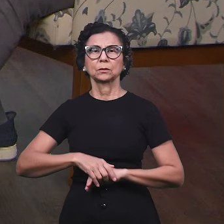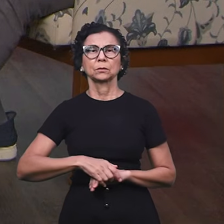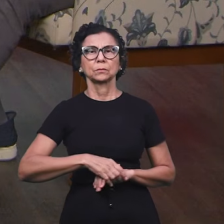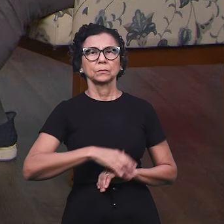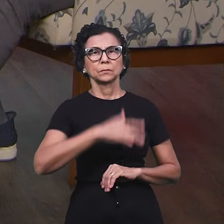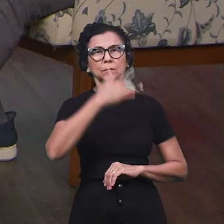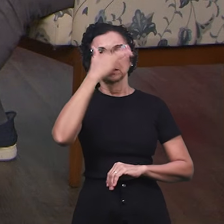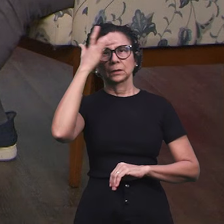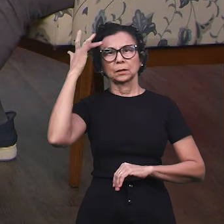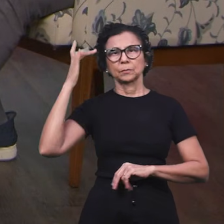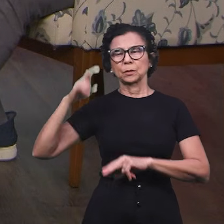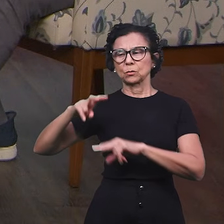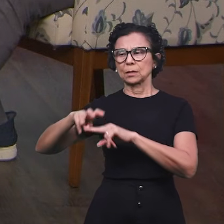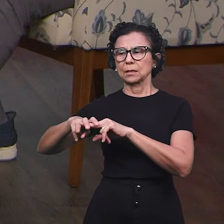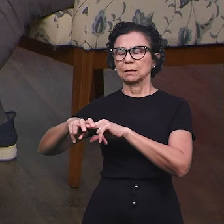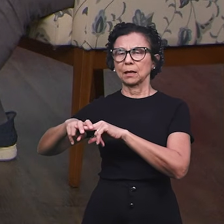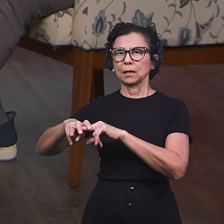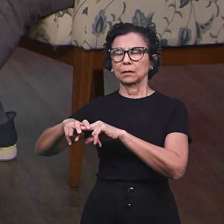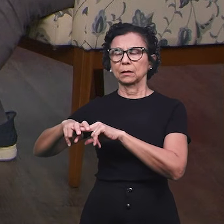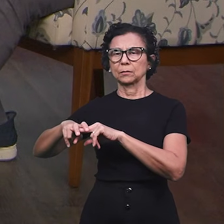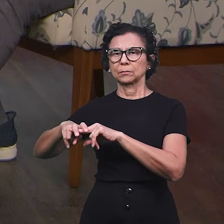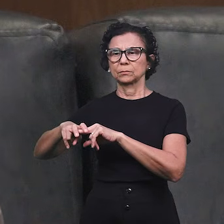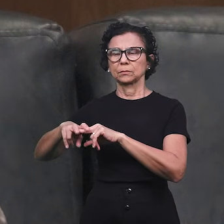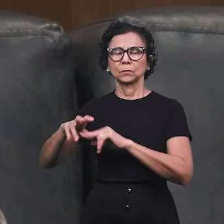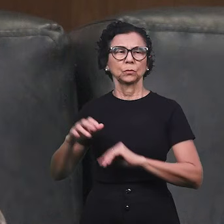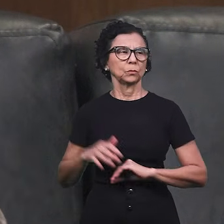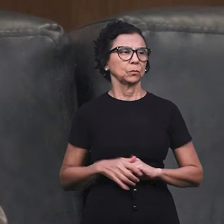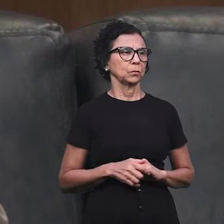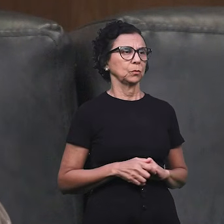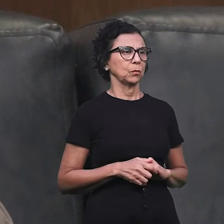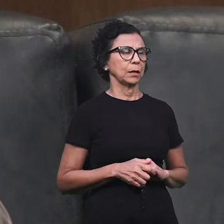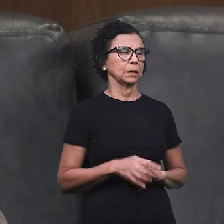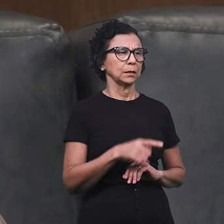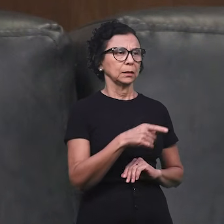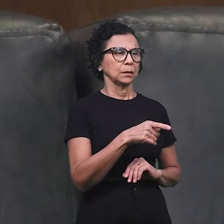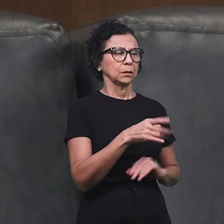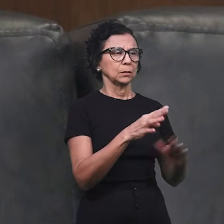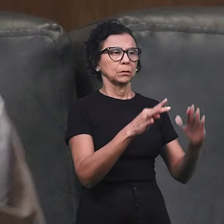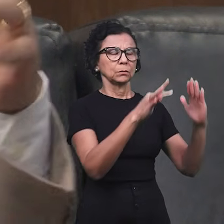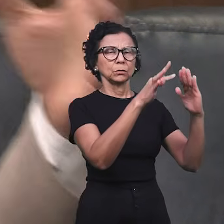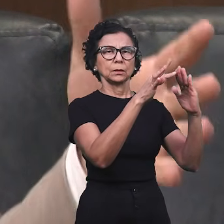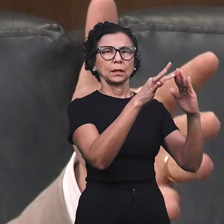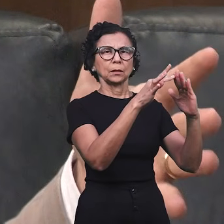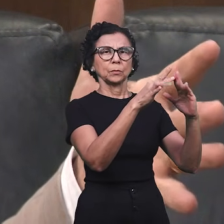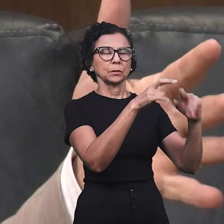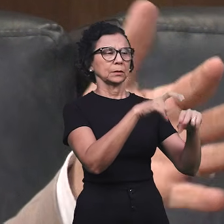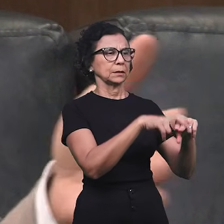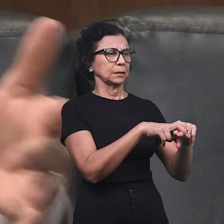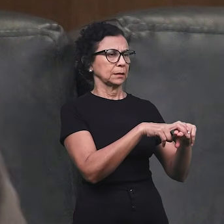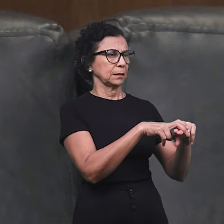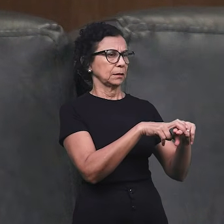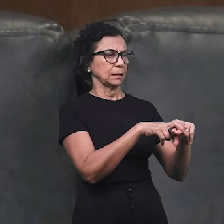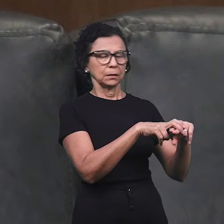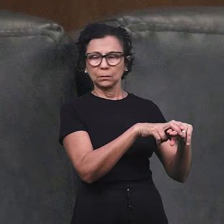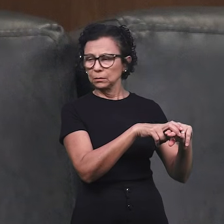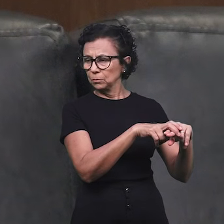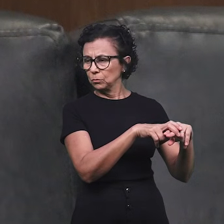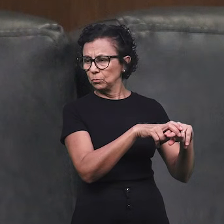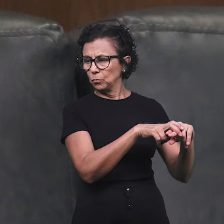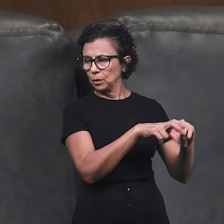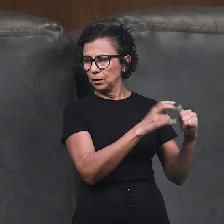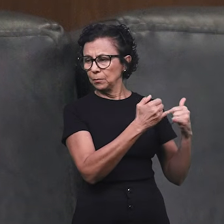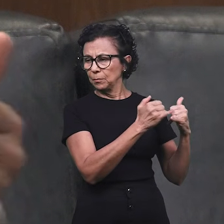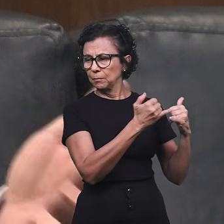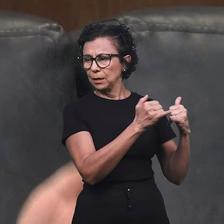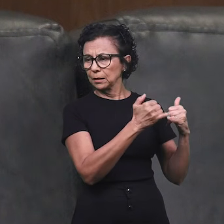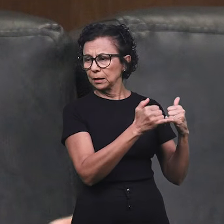palácio, quando chegasse no templo, ela falou, mas o templo lembra o palácio. E vice-versa. Foi no templo primeiro, quando chegasse no palácio, mas